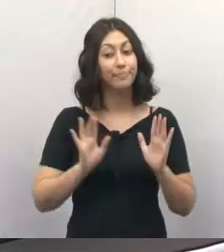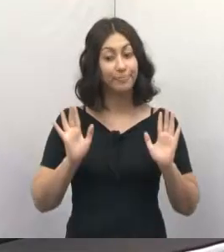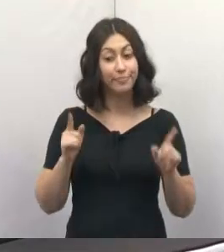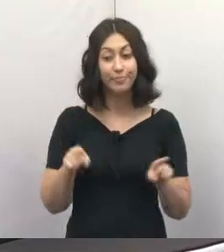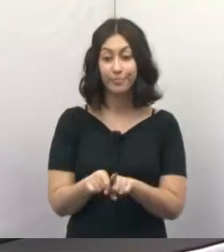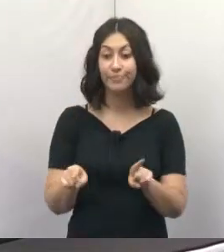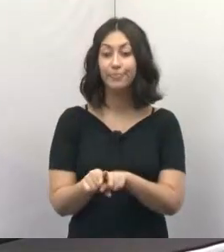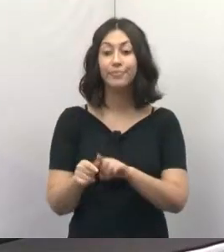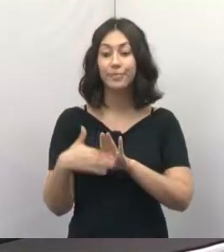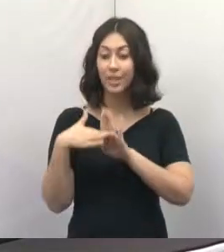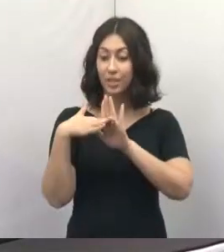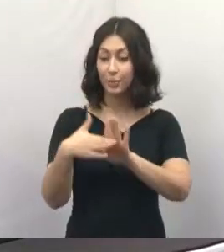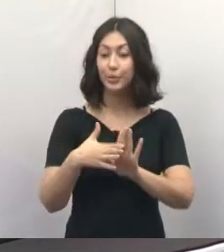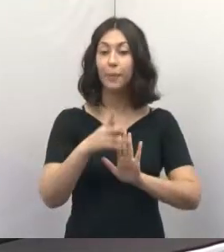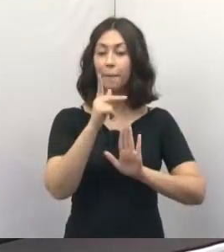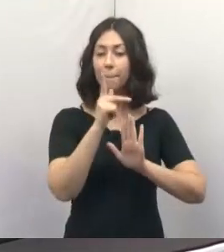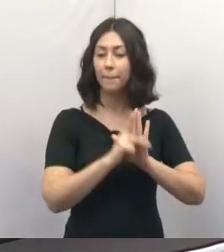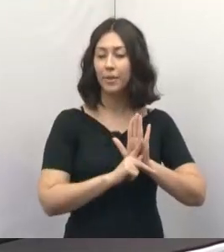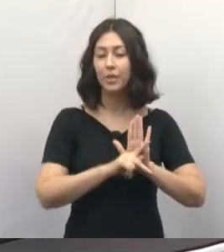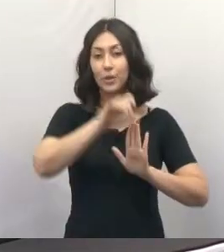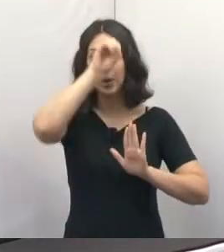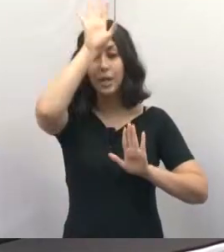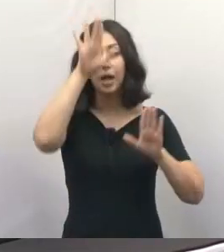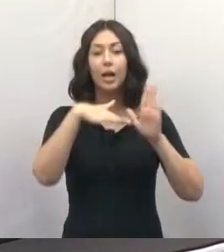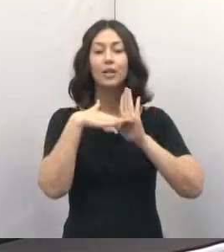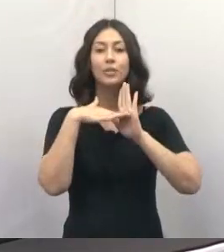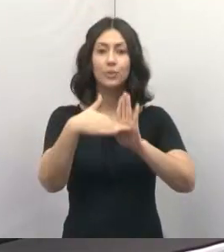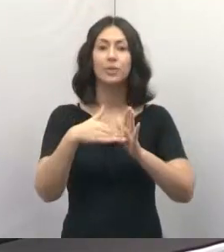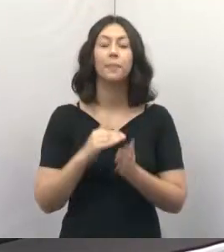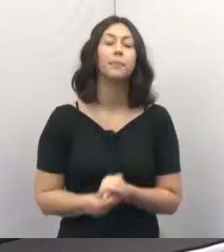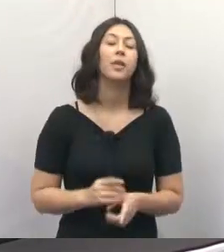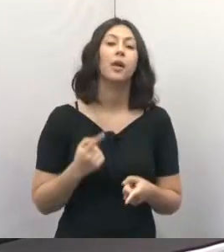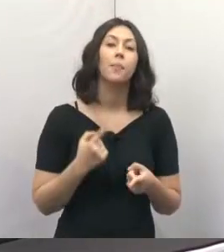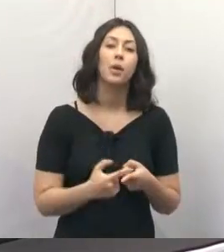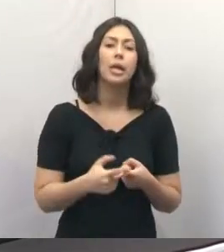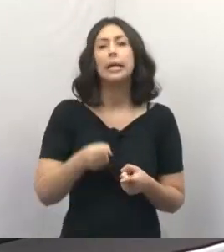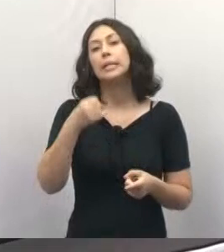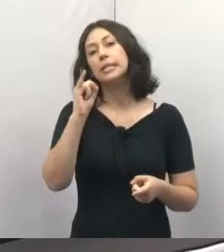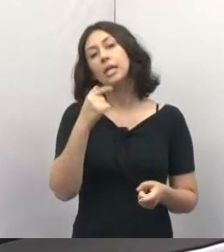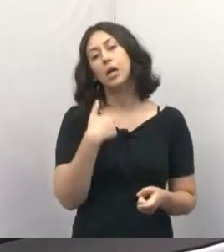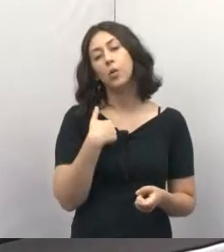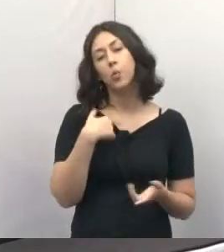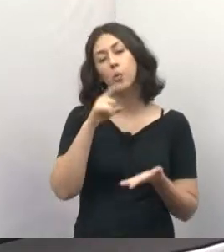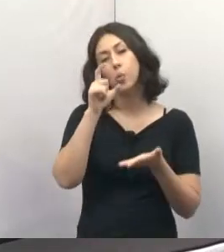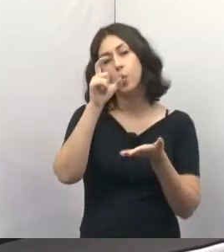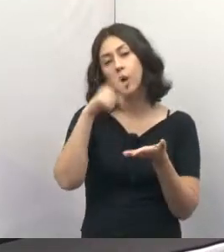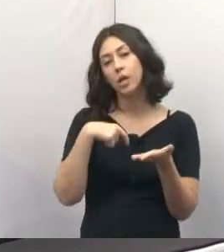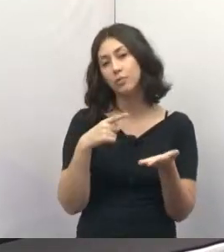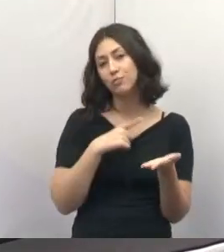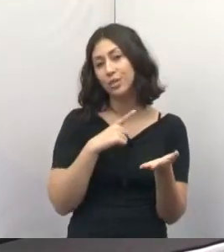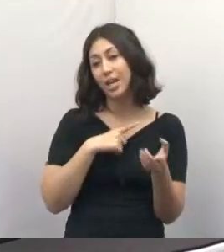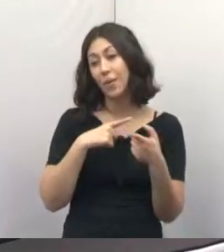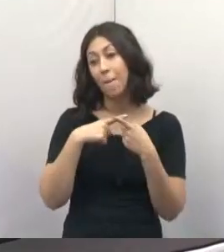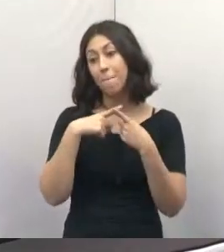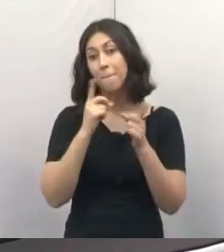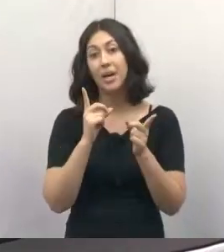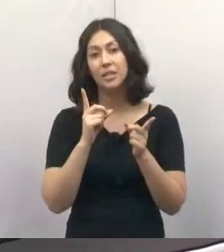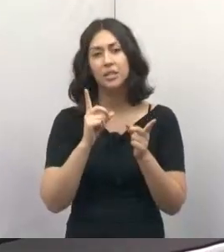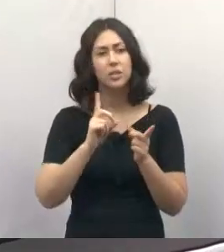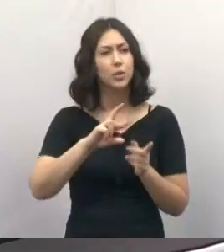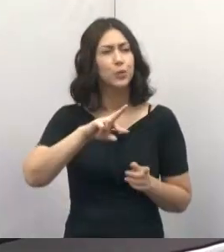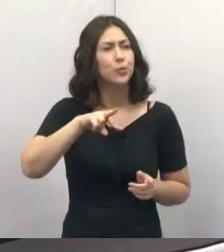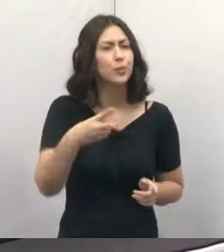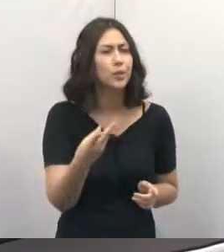também ajuda, o projeto do Rodrigo também ajuda nesse sentido. Porque se eu tenho cartão e o meu cartão vai virar